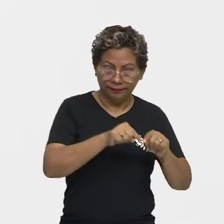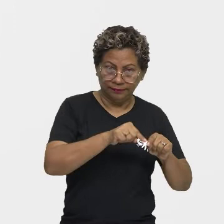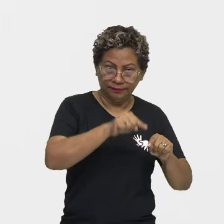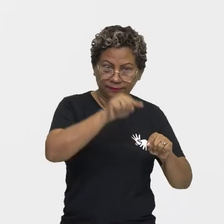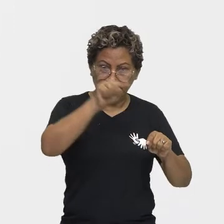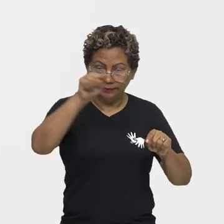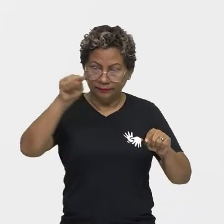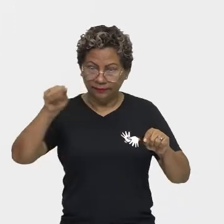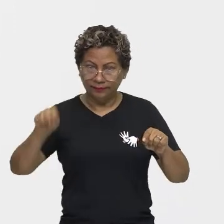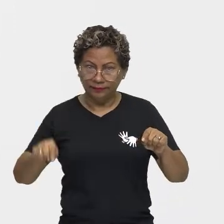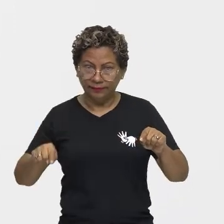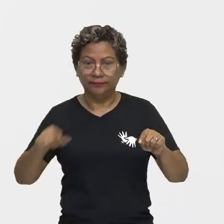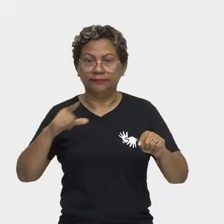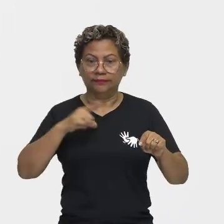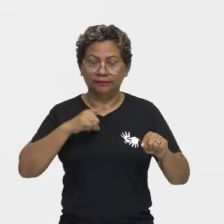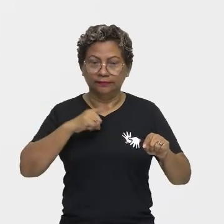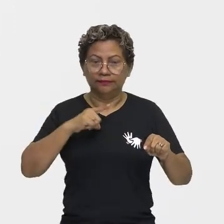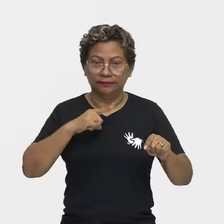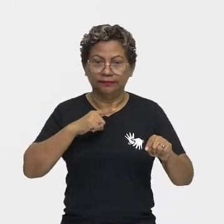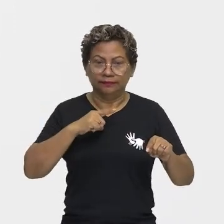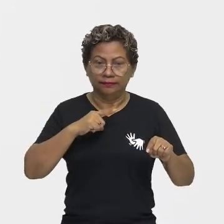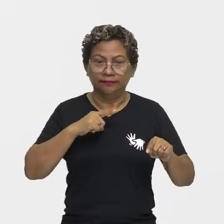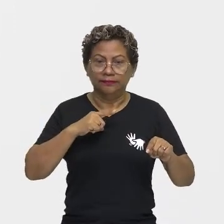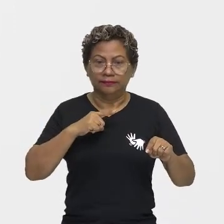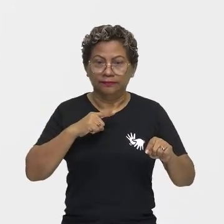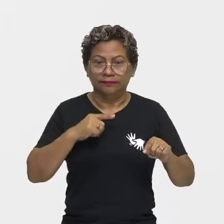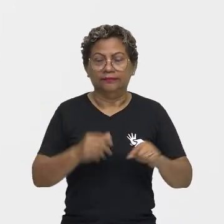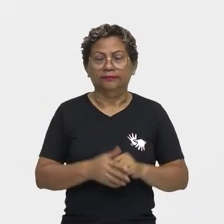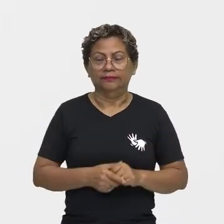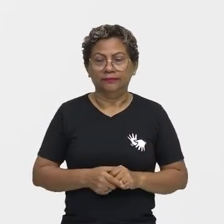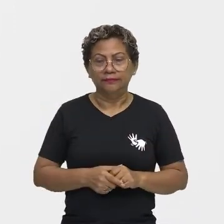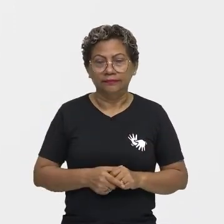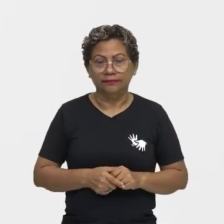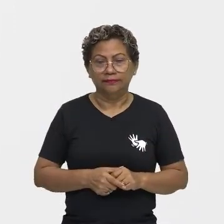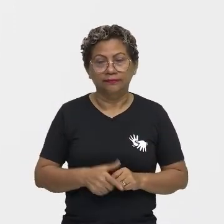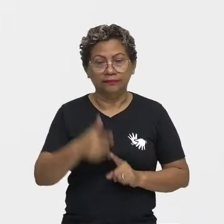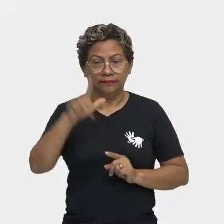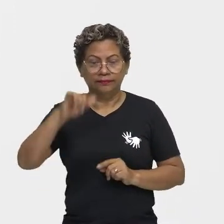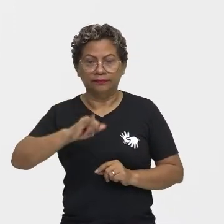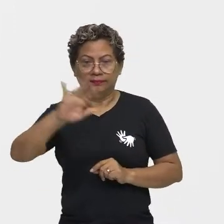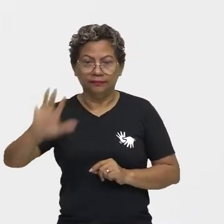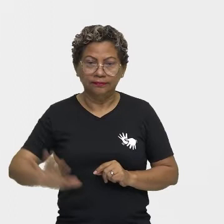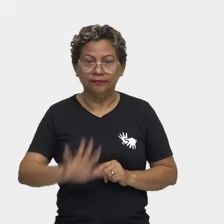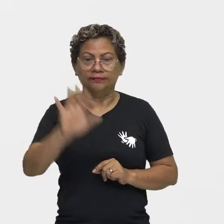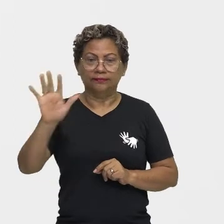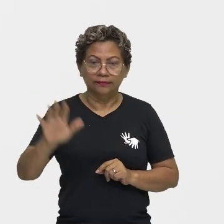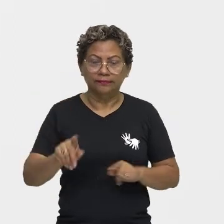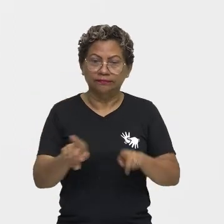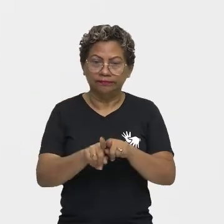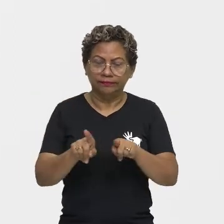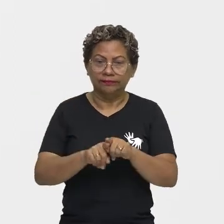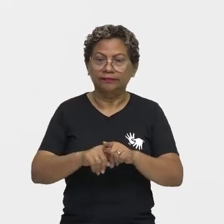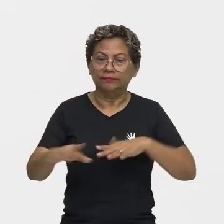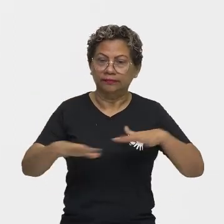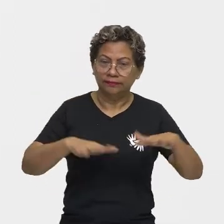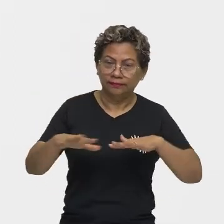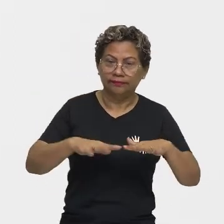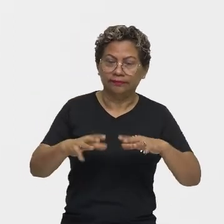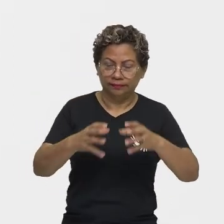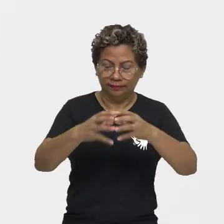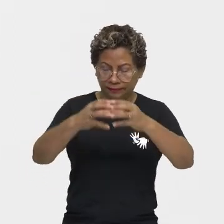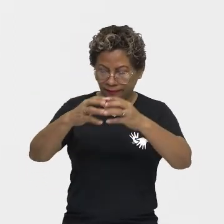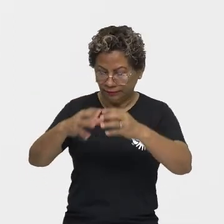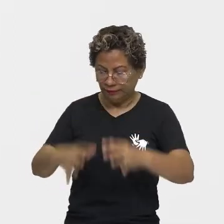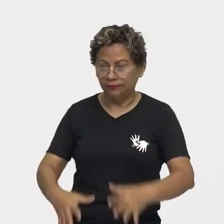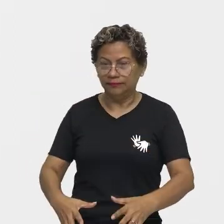pessoa segurando a bola tem energia potencial. Quando ele solta a bola, essa energia potencial vai se transformar em energia